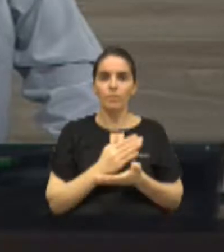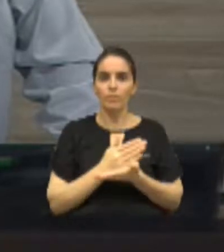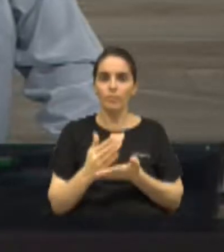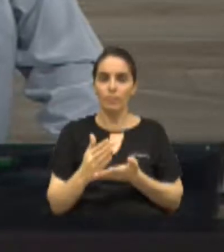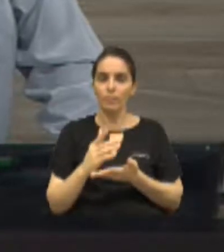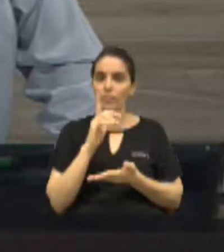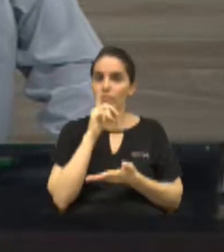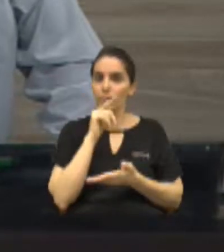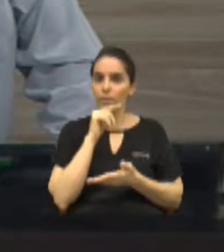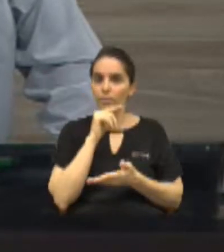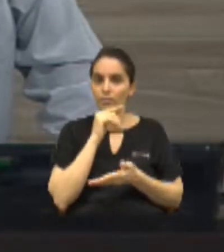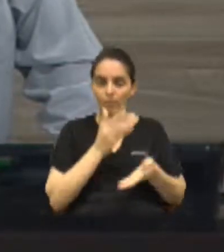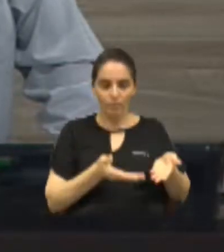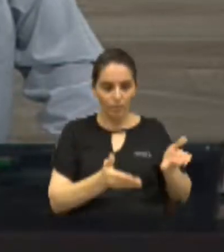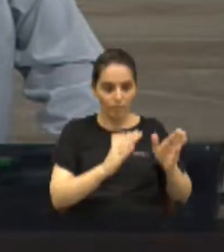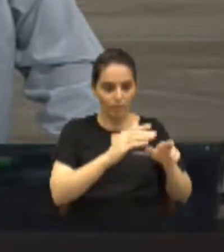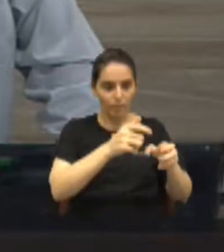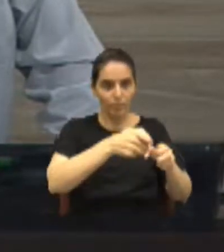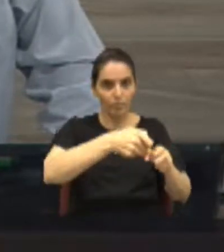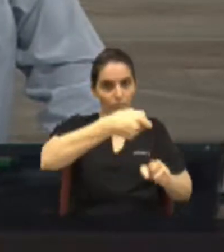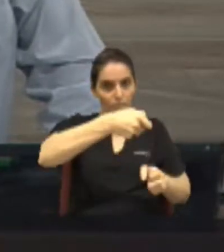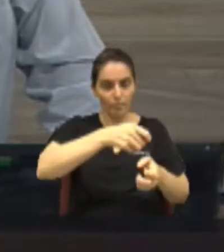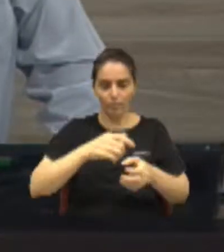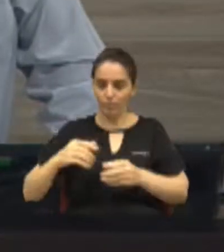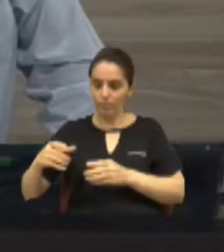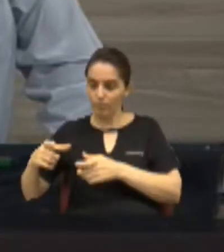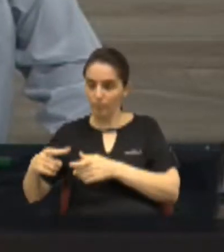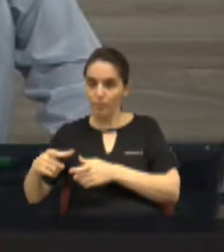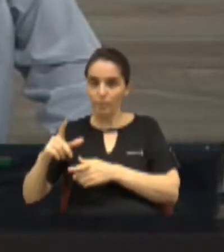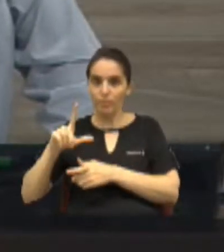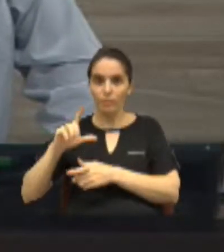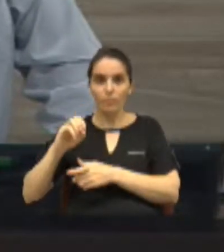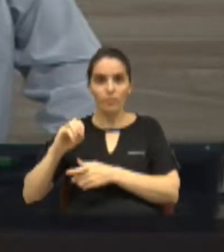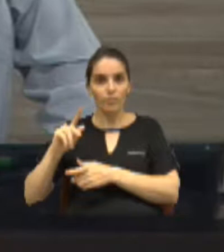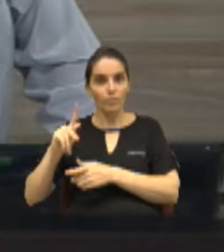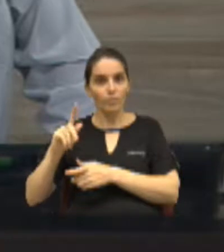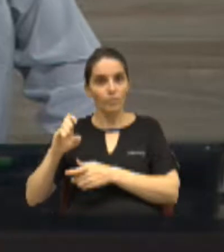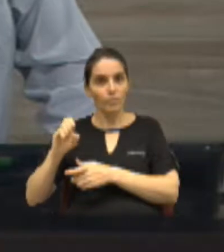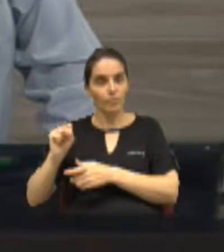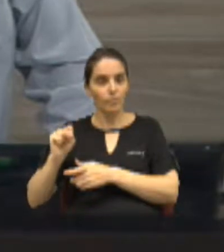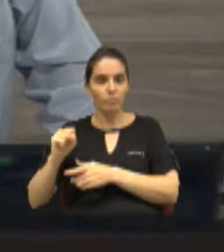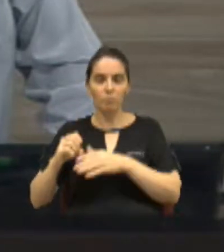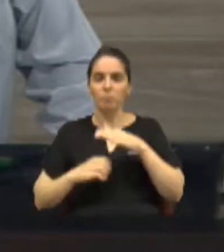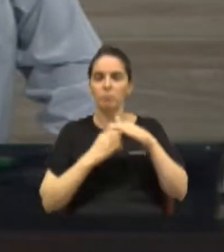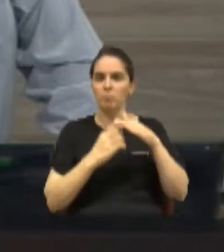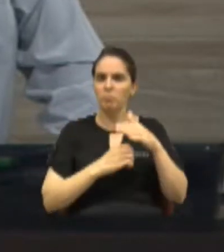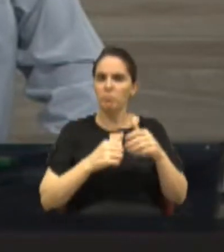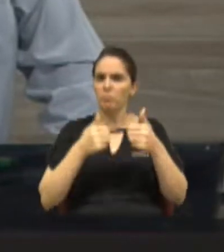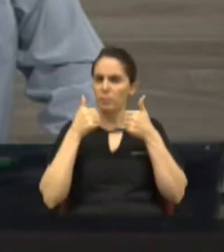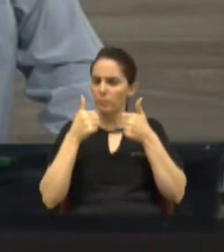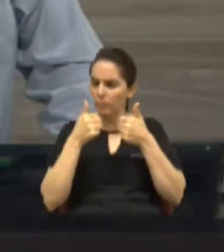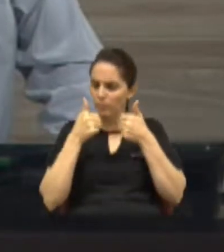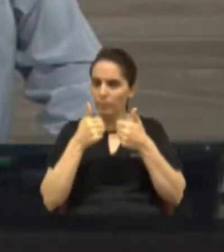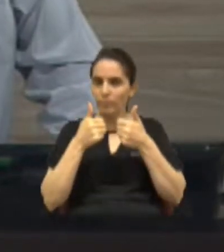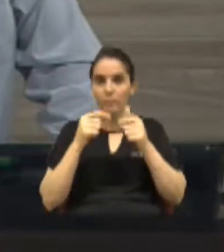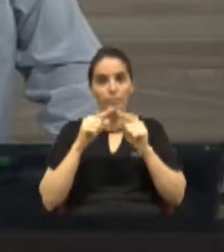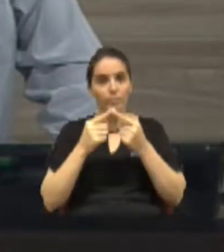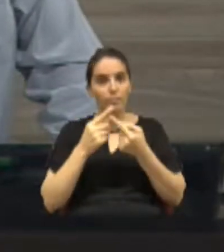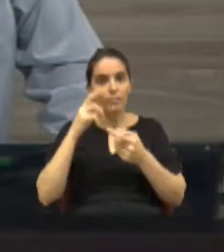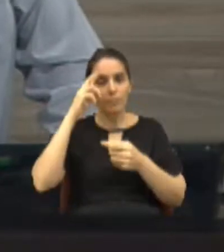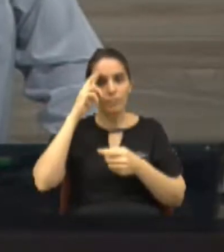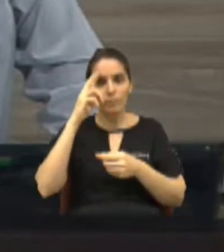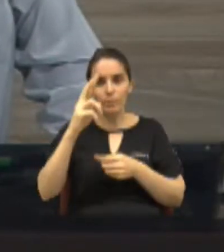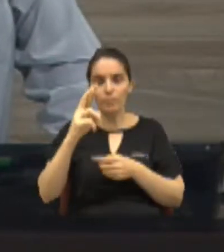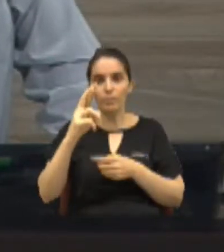água lá no bairro dos Lopes. E era uma empresa modelo, uma coisa mais linda. E o proprietário